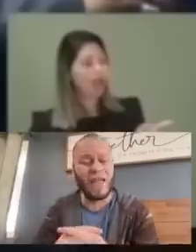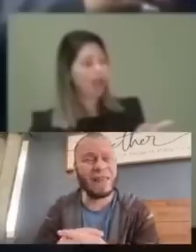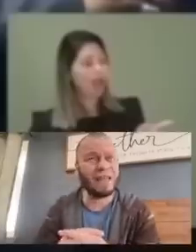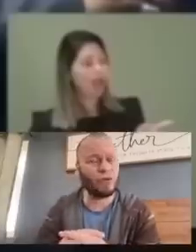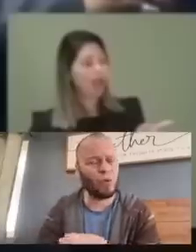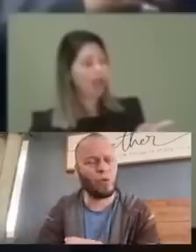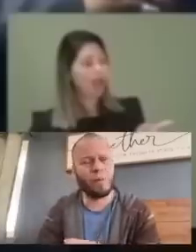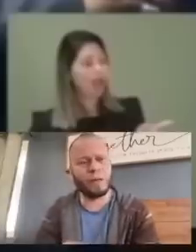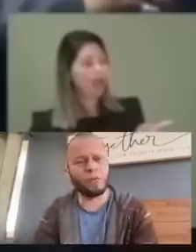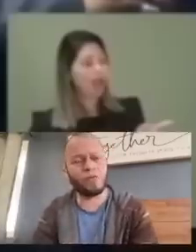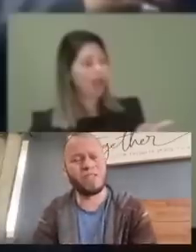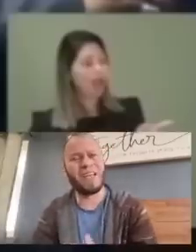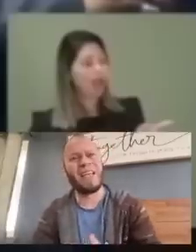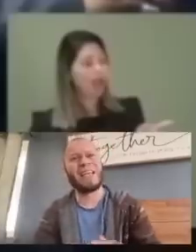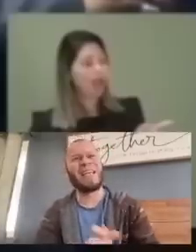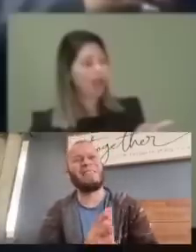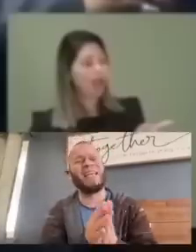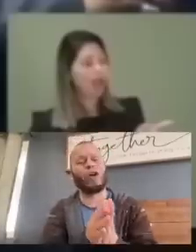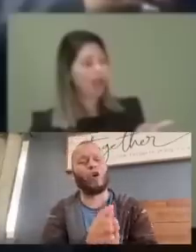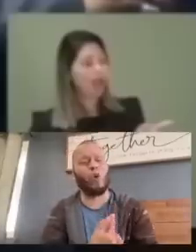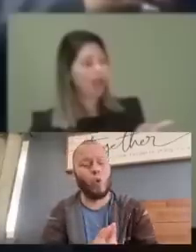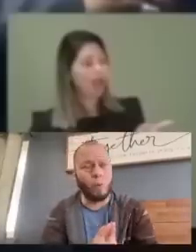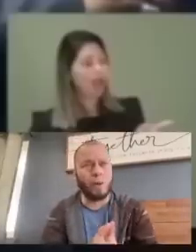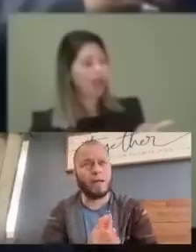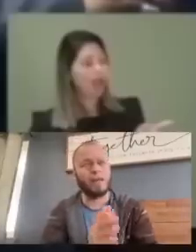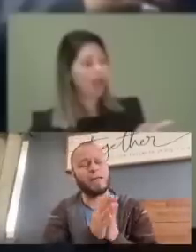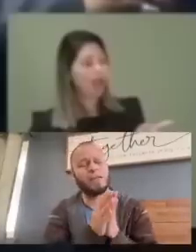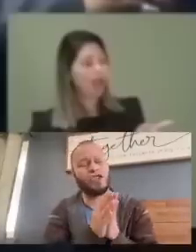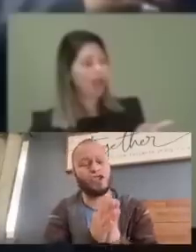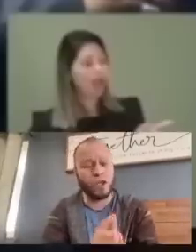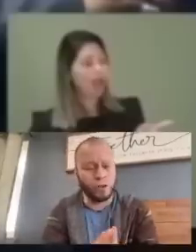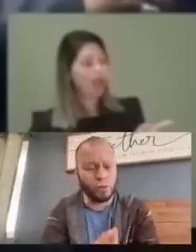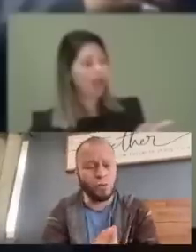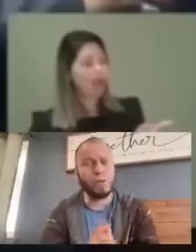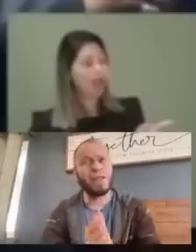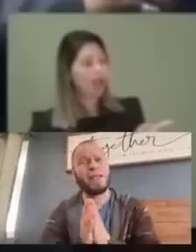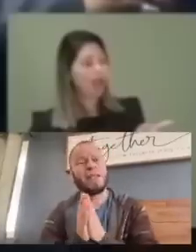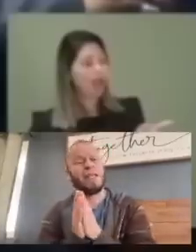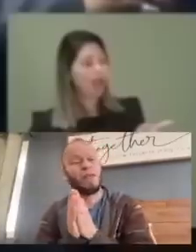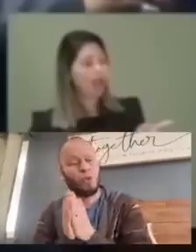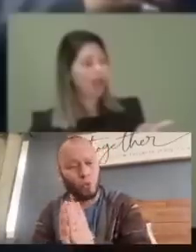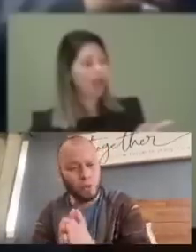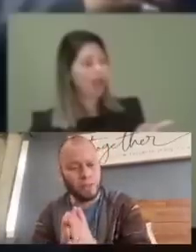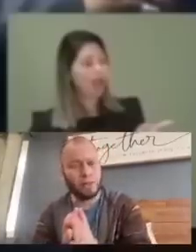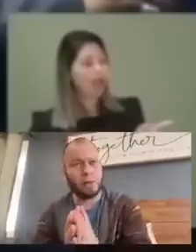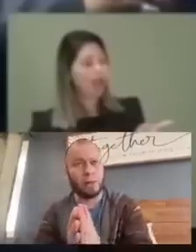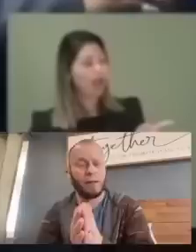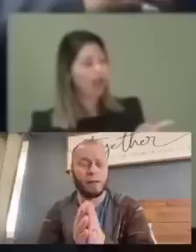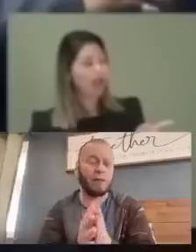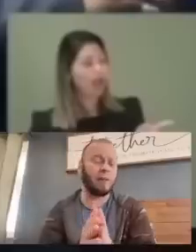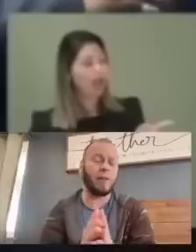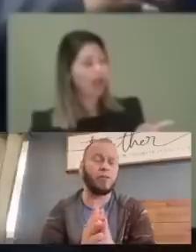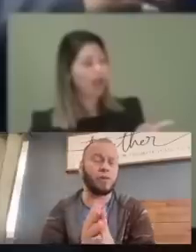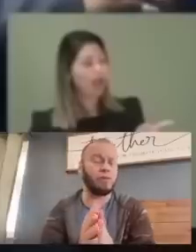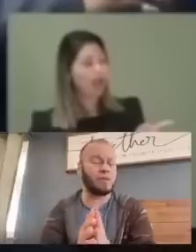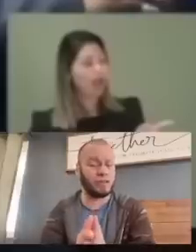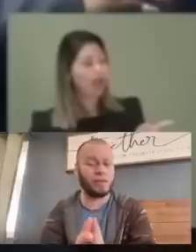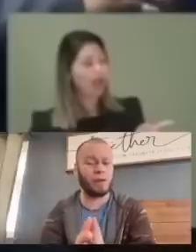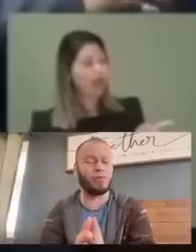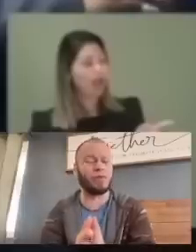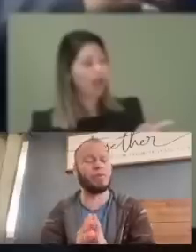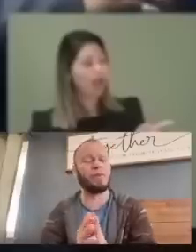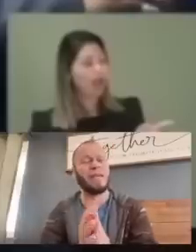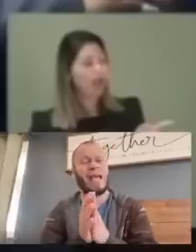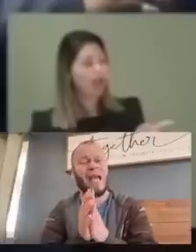revela documentos que derruba Dino e Lula exatamente o que